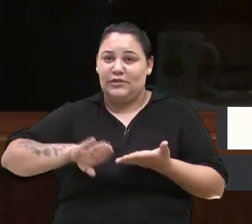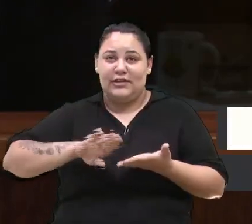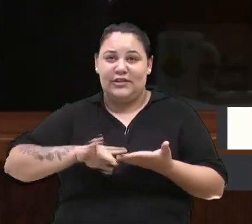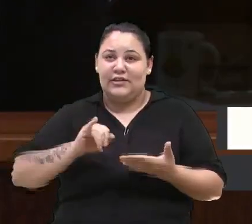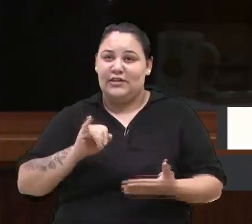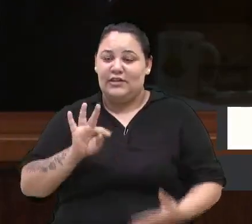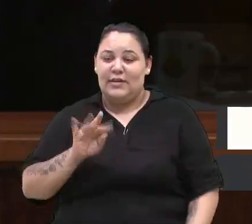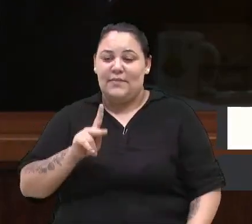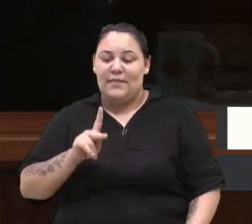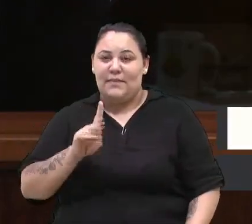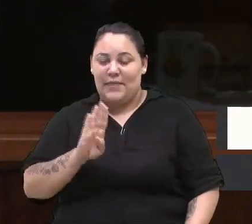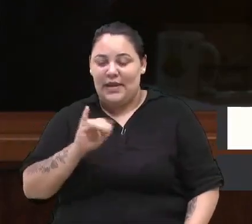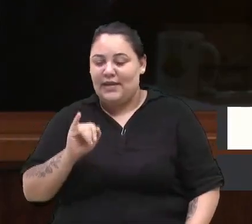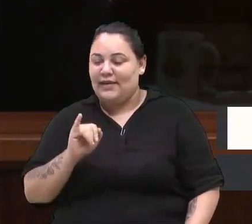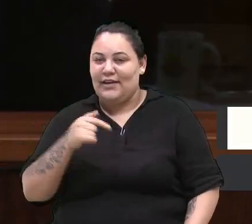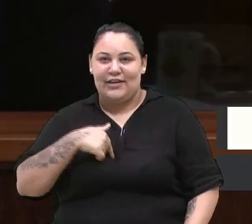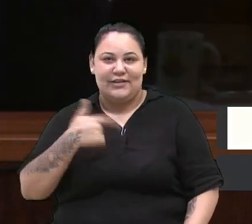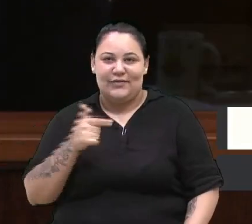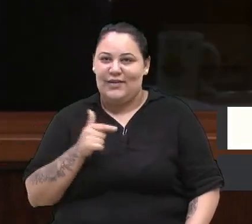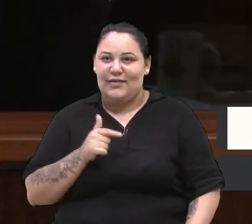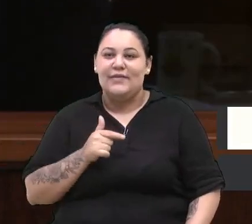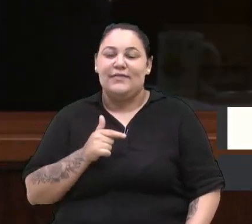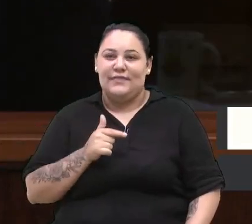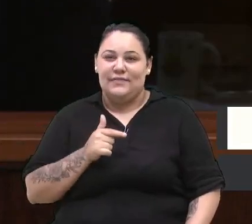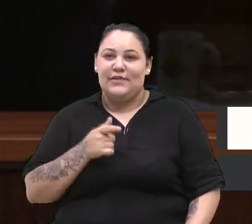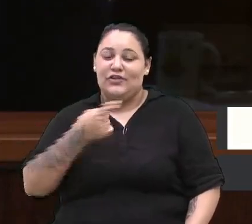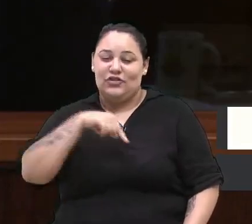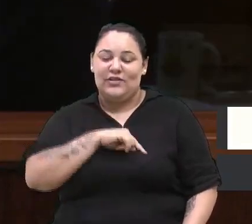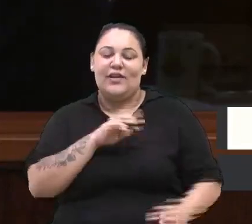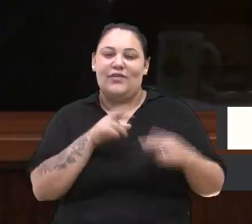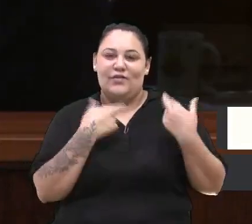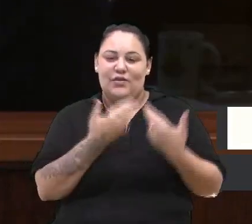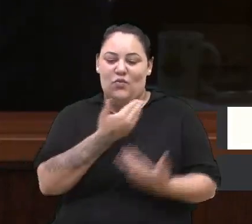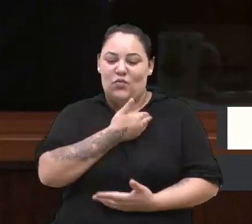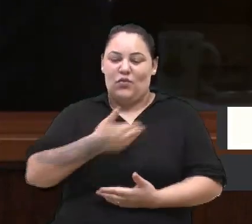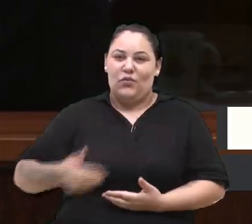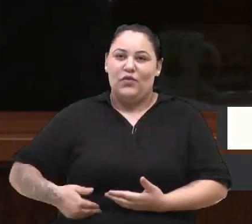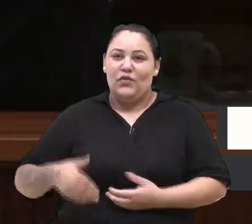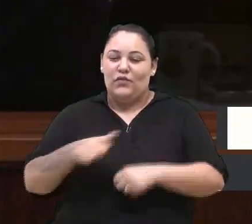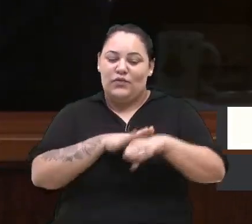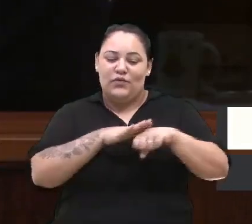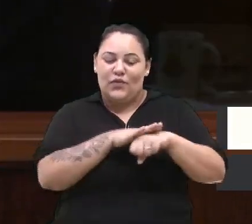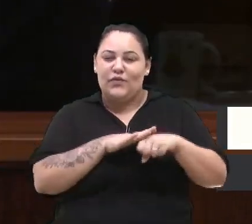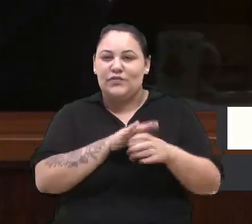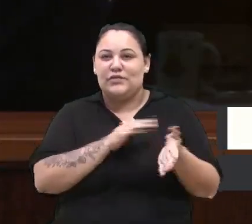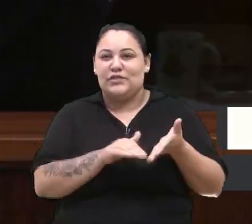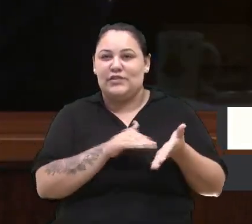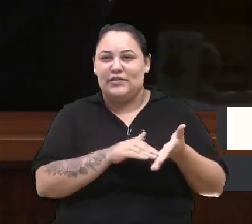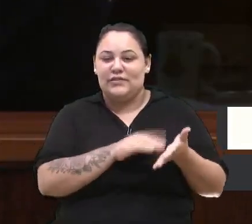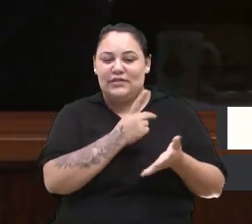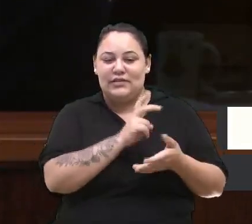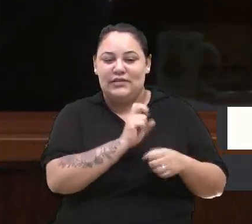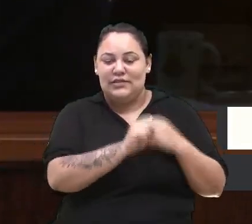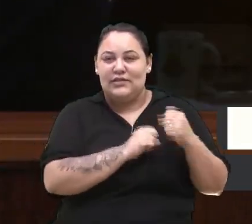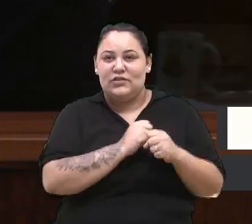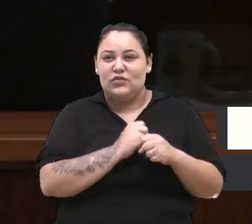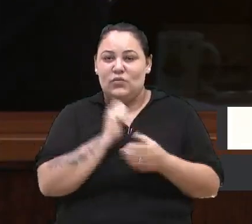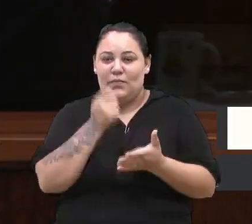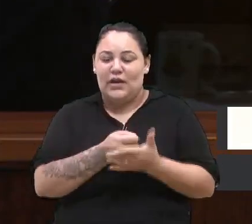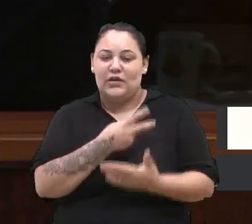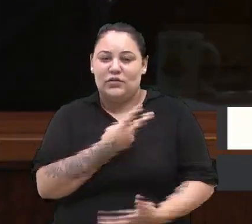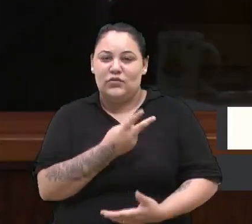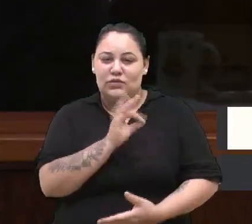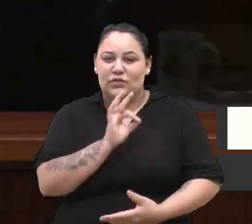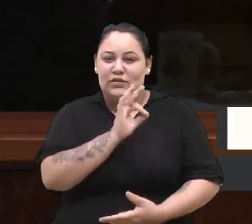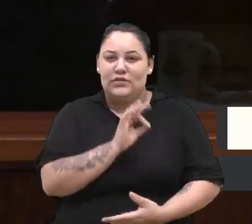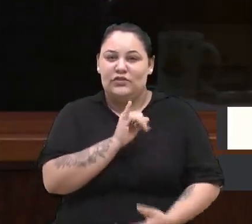pública, conversamos com o secretário Dornelles. Então, quando tu acaba de pagar aos 15 anos, tu vai pagar 2% de TBI como qualquer pessoa que tenha